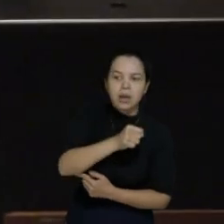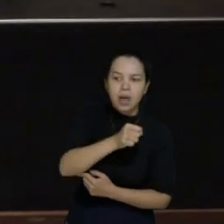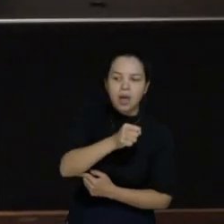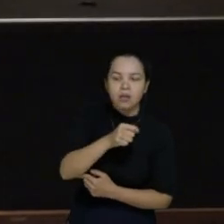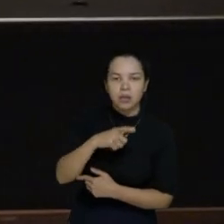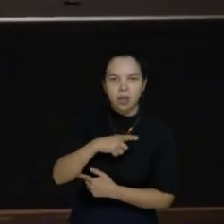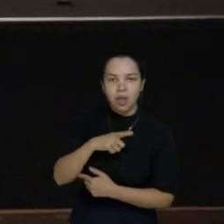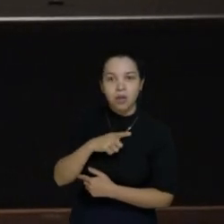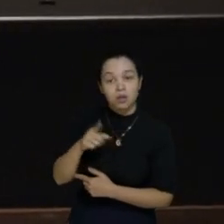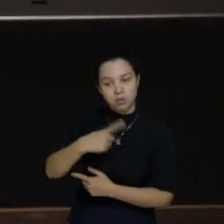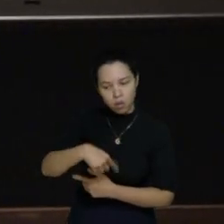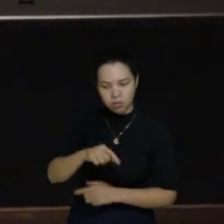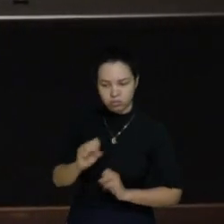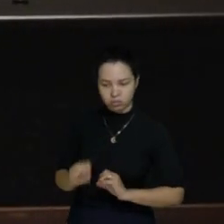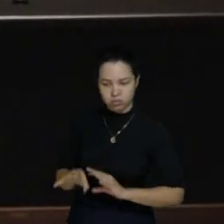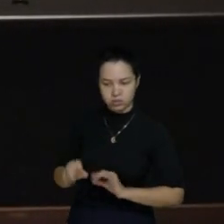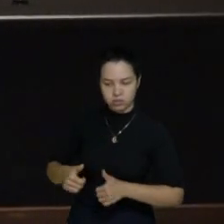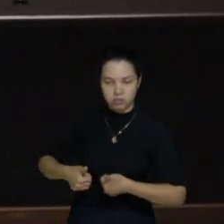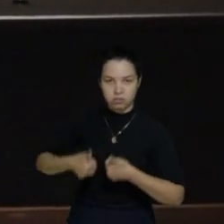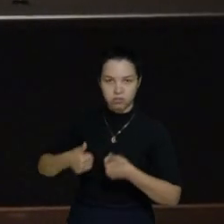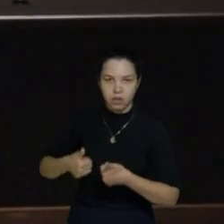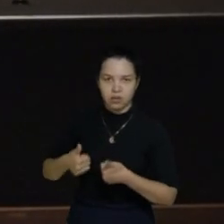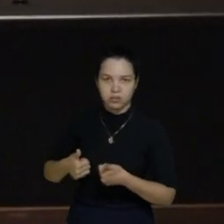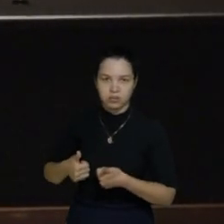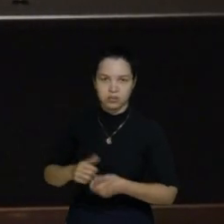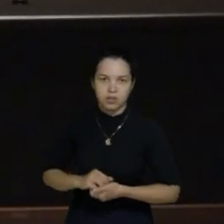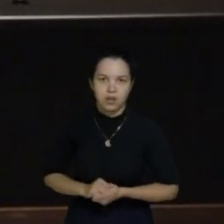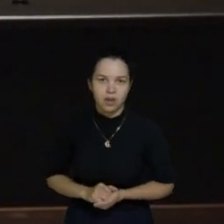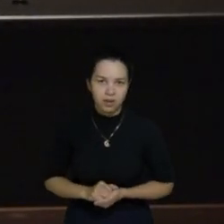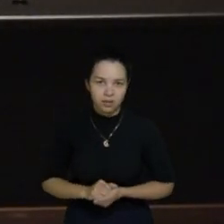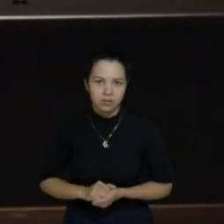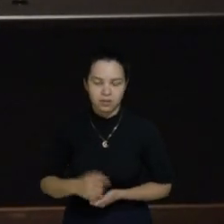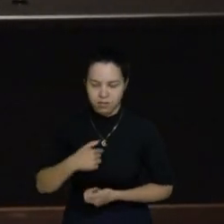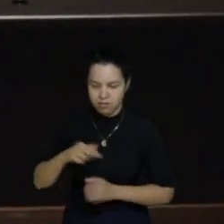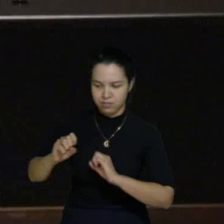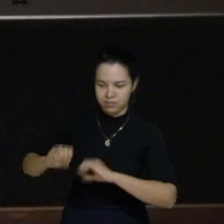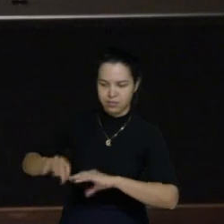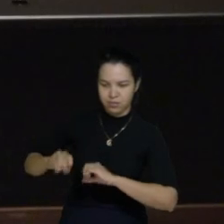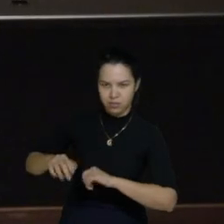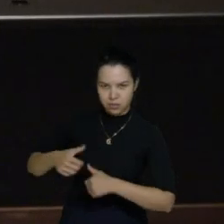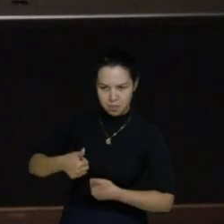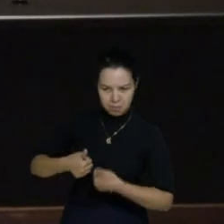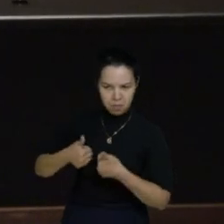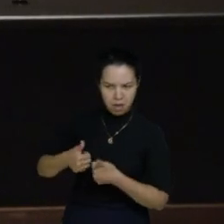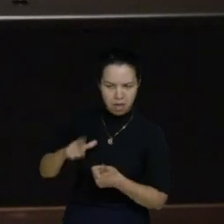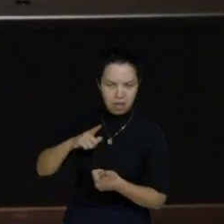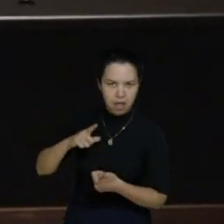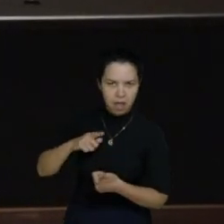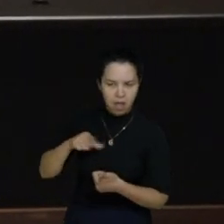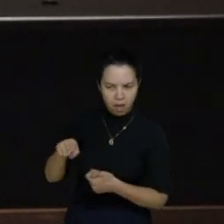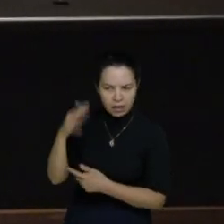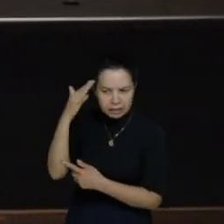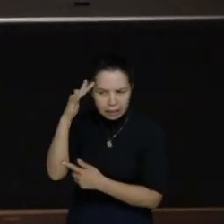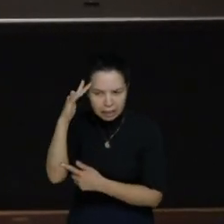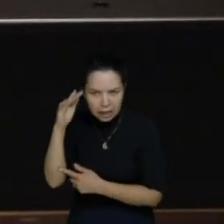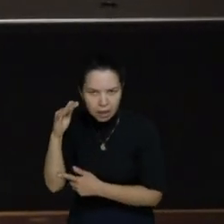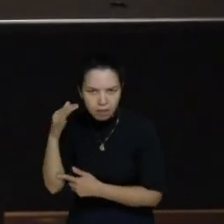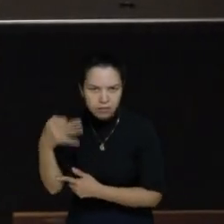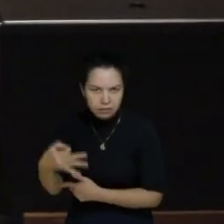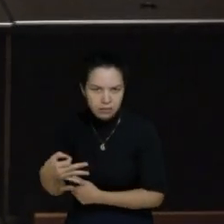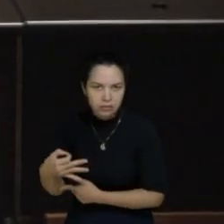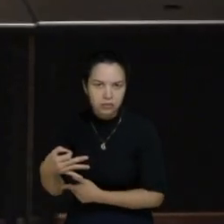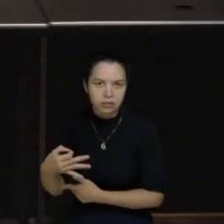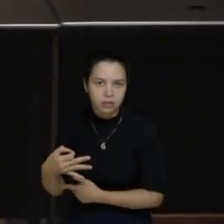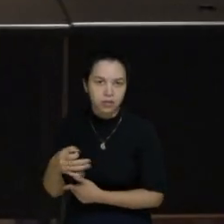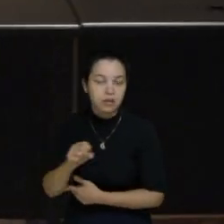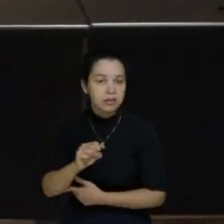ensinando bem né Será que eu ensinei bem esse troço aqui aqui será que eles entenderam né E se